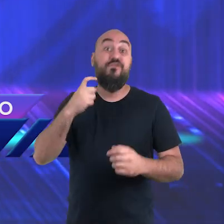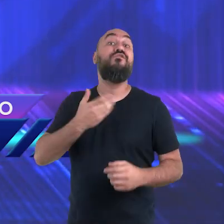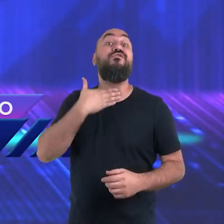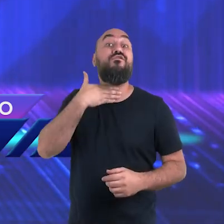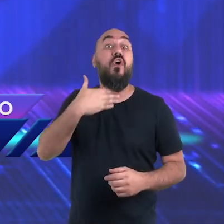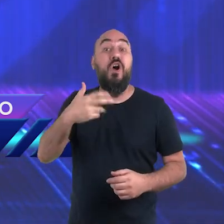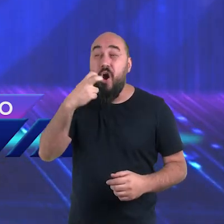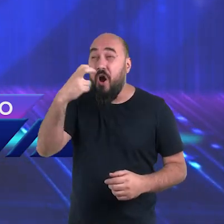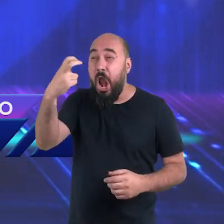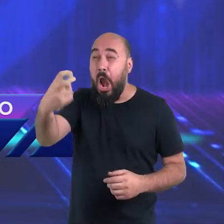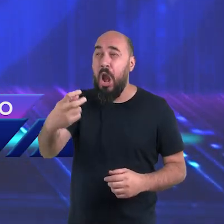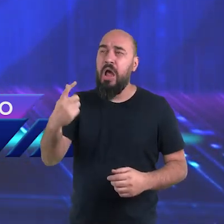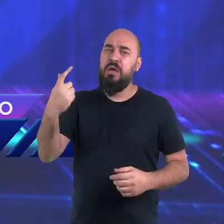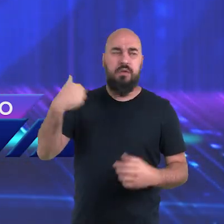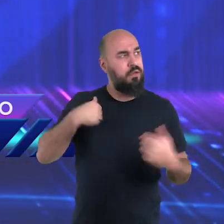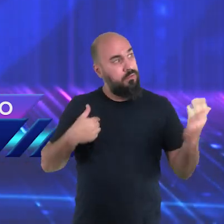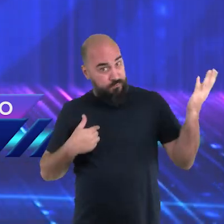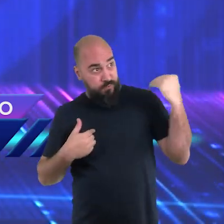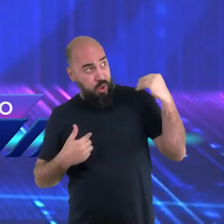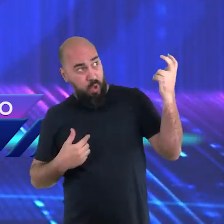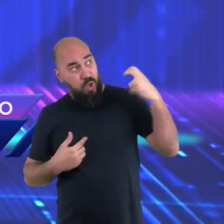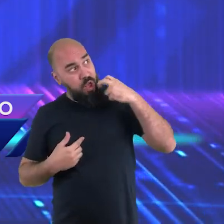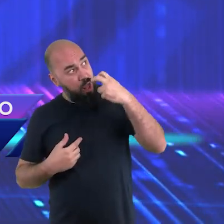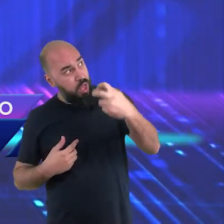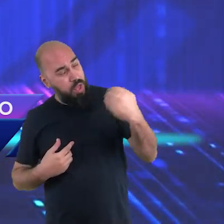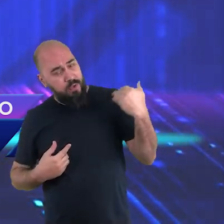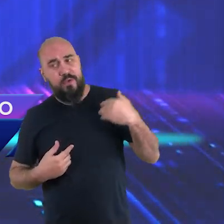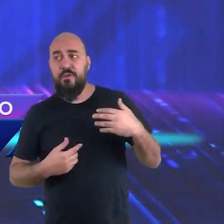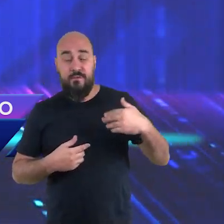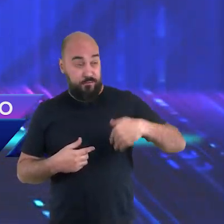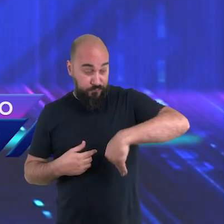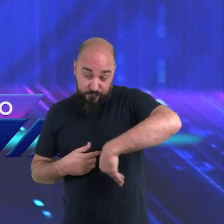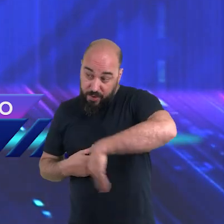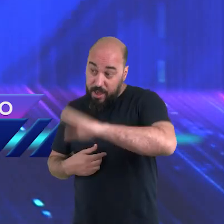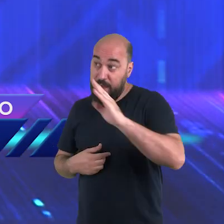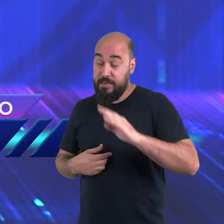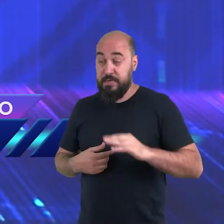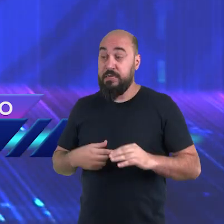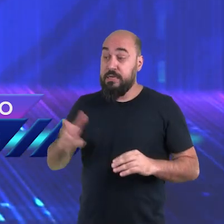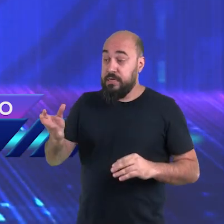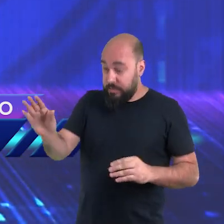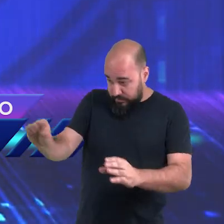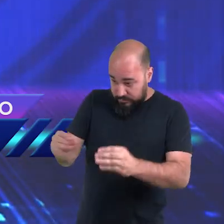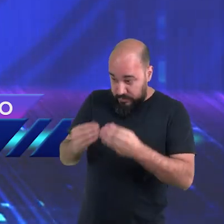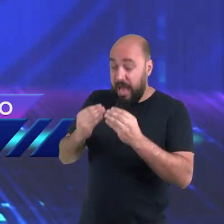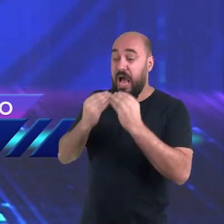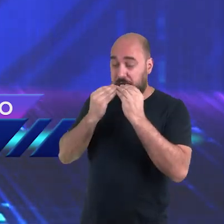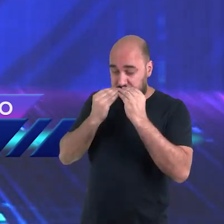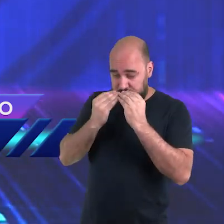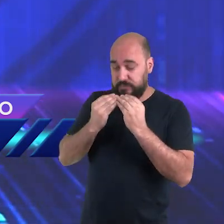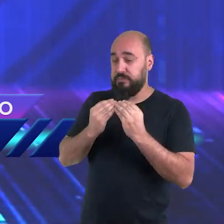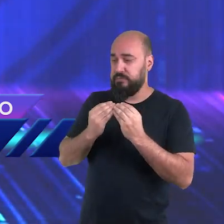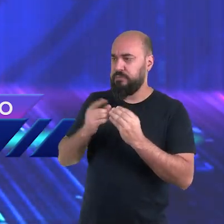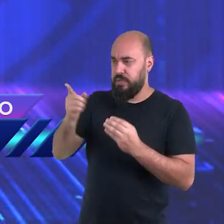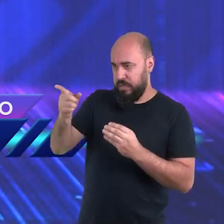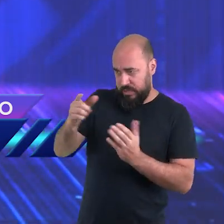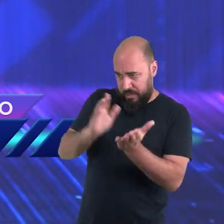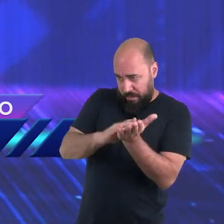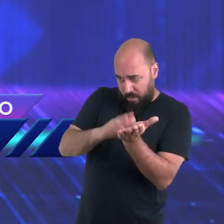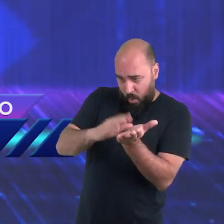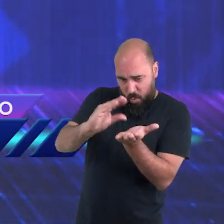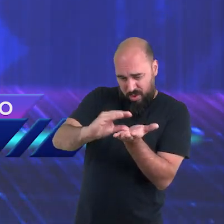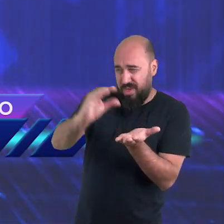céu, estava de novo falando comigo, dizendo: vai e toma o livro que se acha aberto na mão do anjo, em pé sobre o